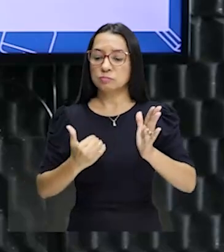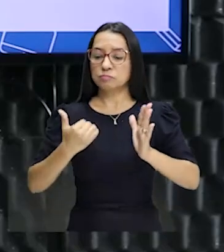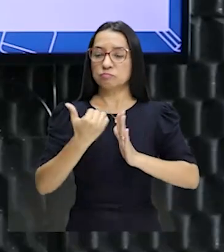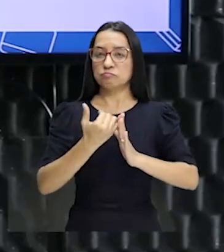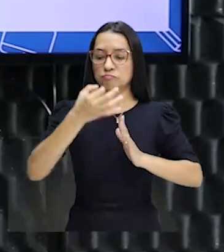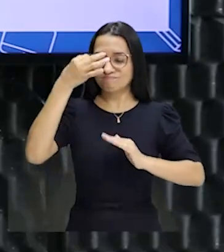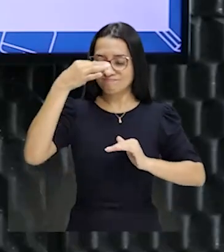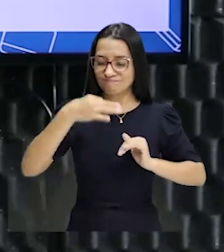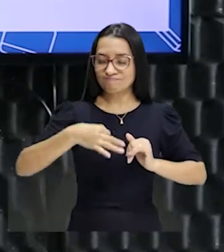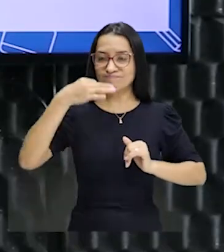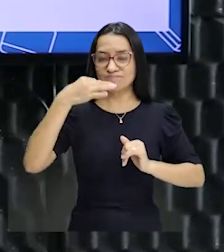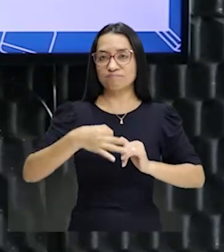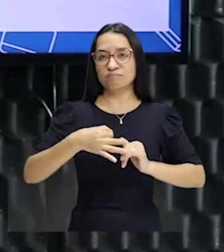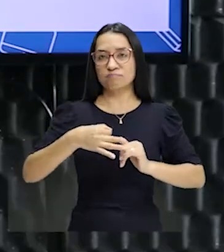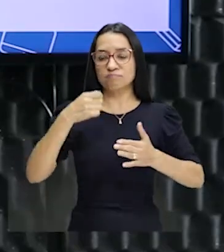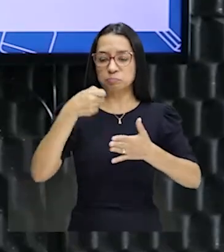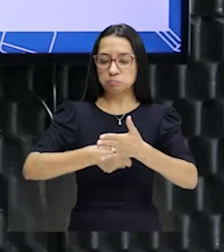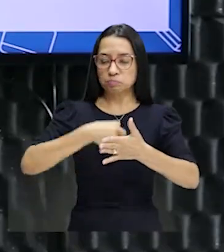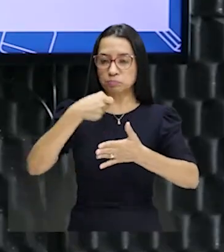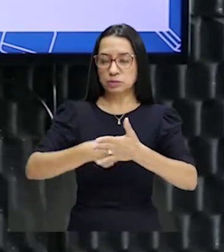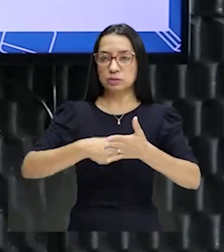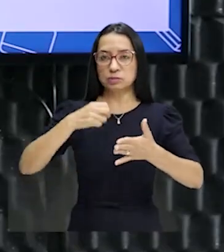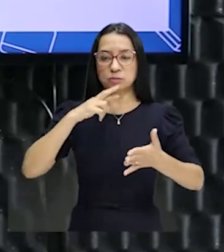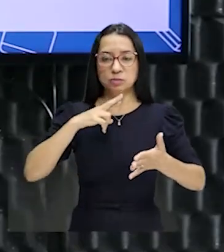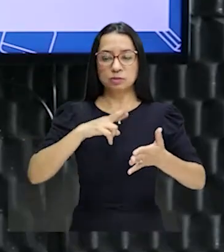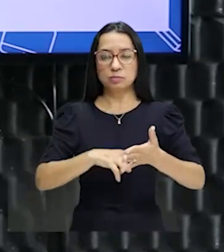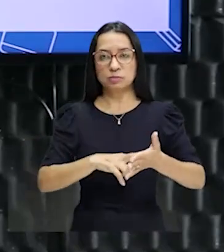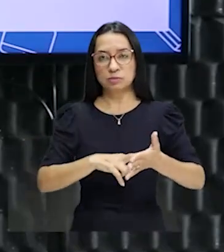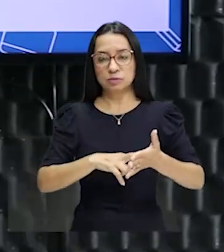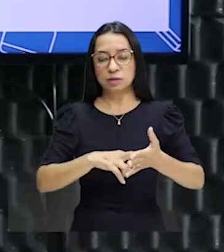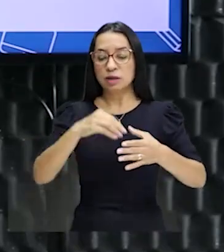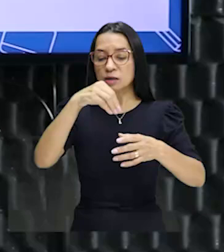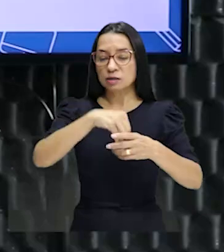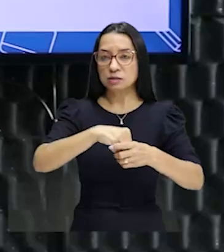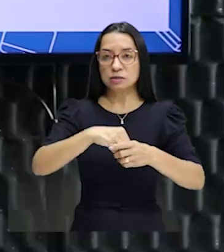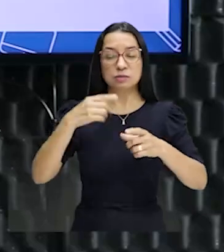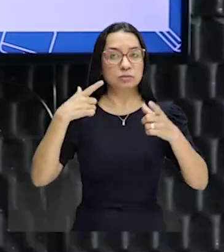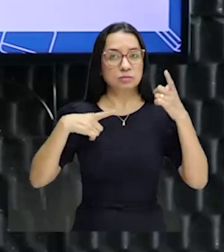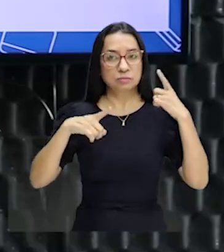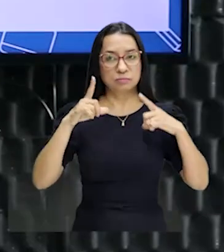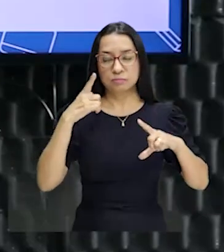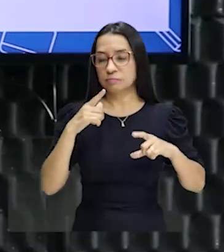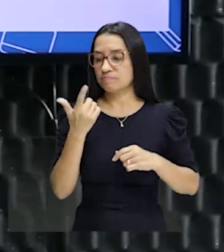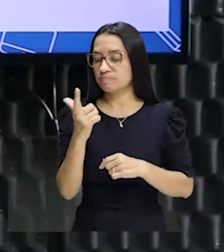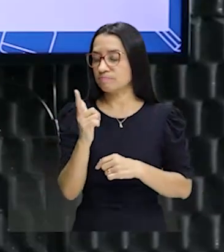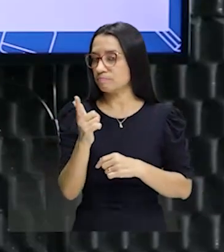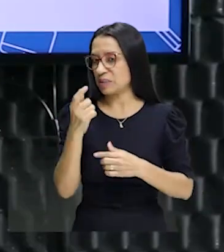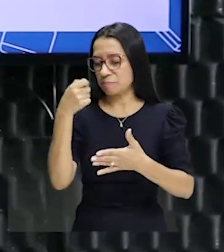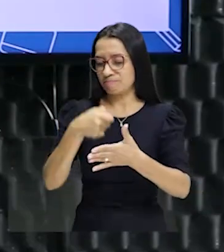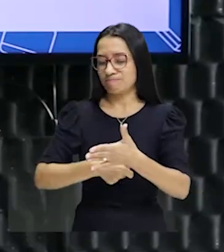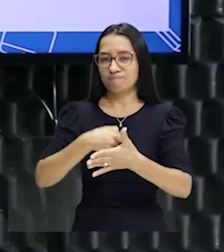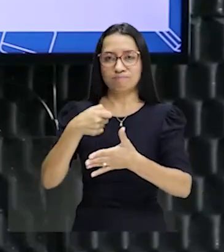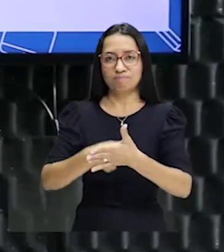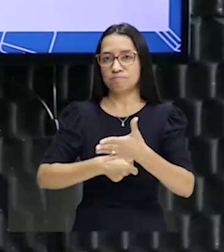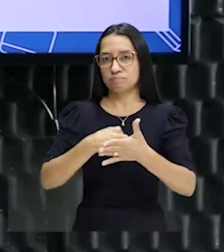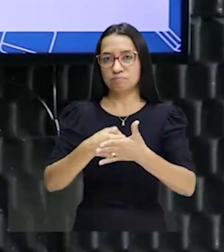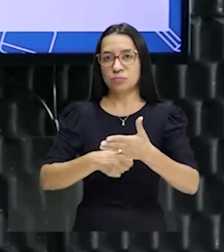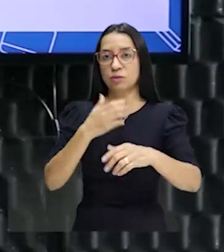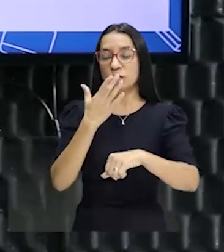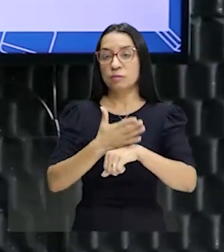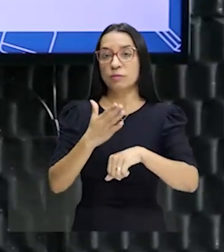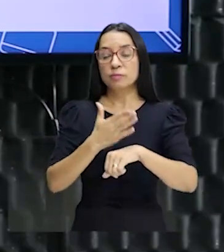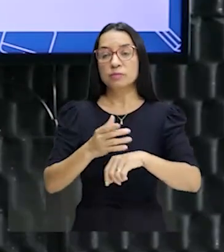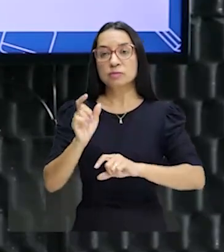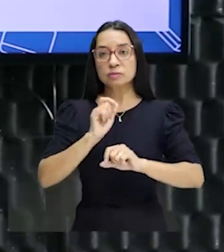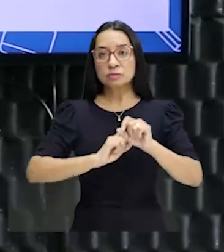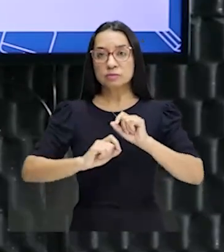sendo cobrado por resultados. Dentro do lazer não existe cobrança. É uma atividade que ela é o